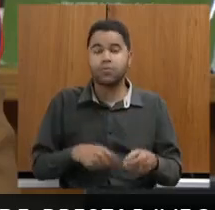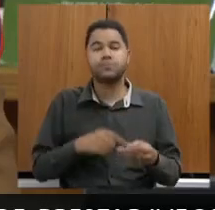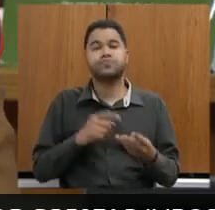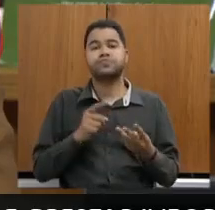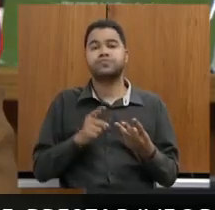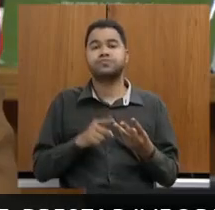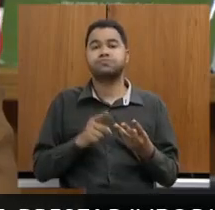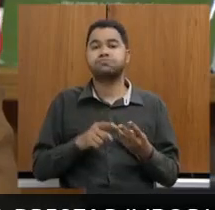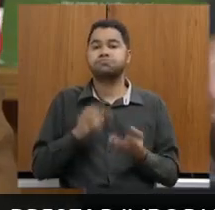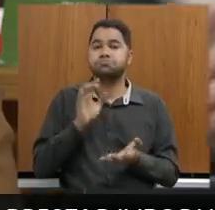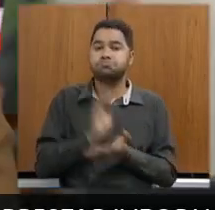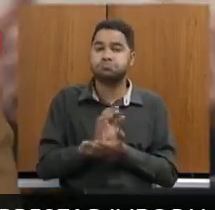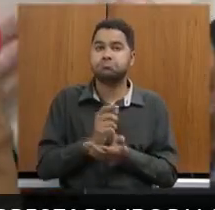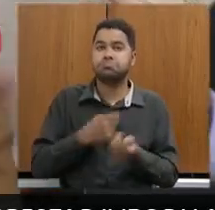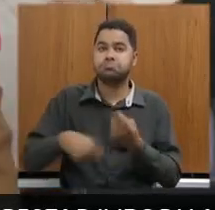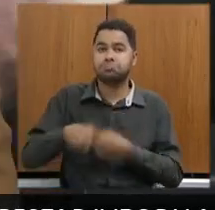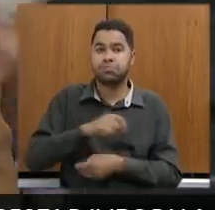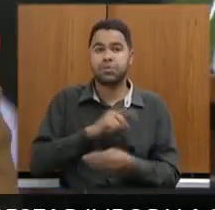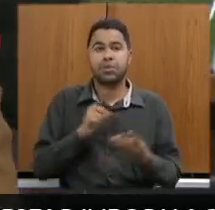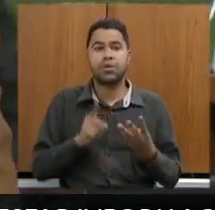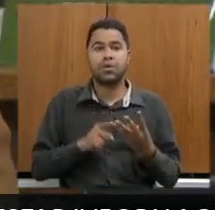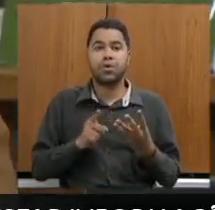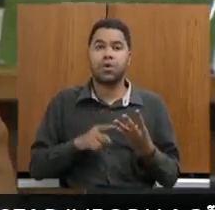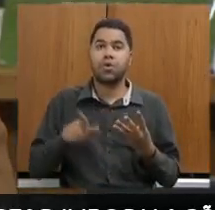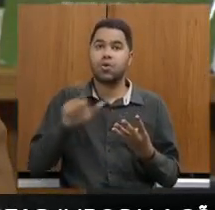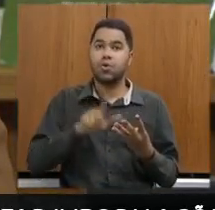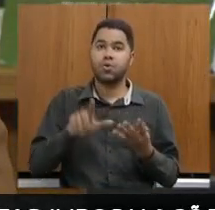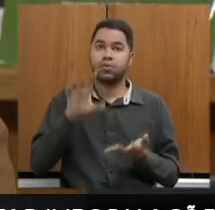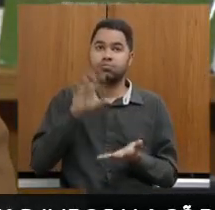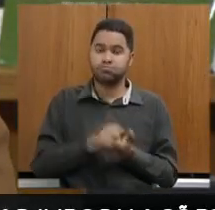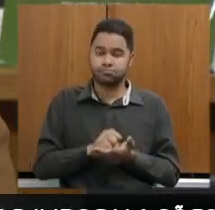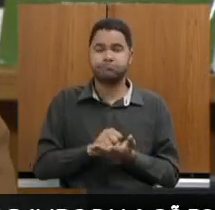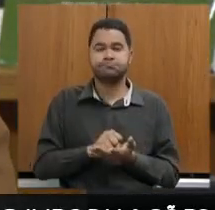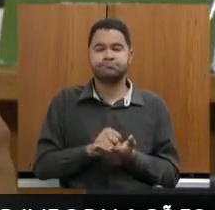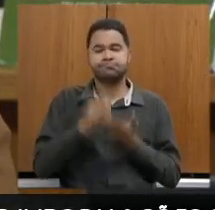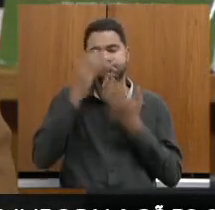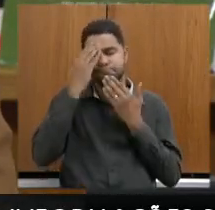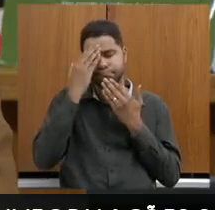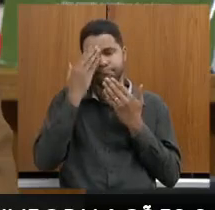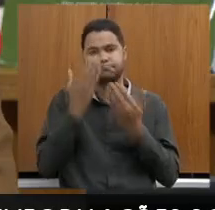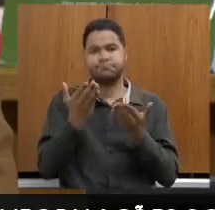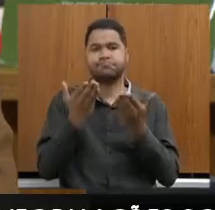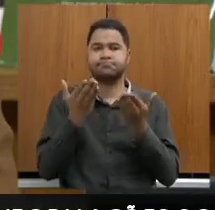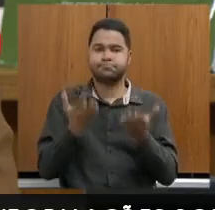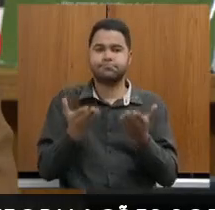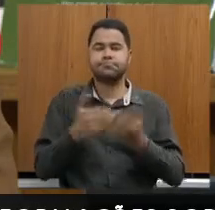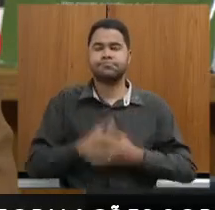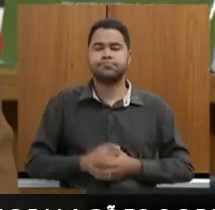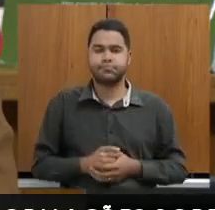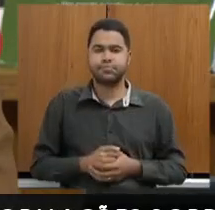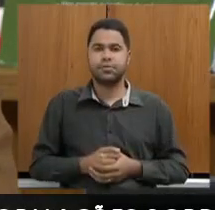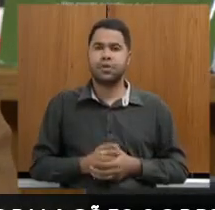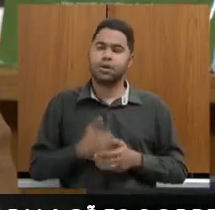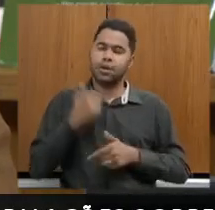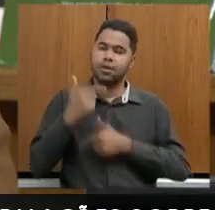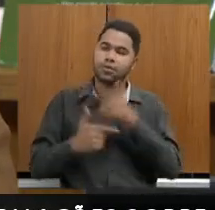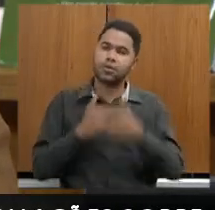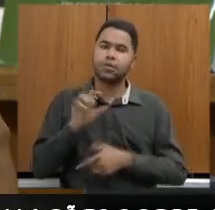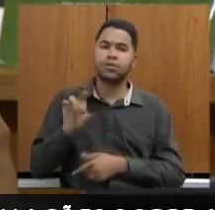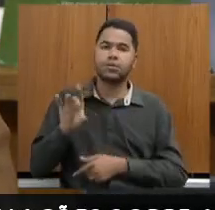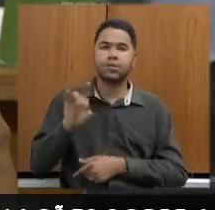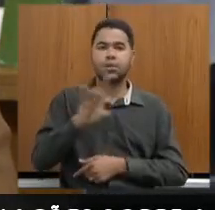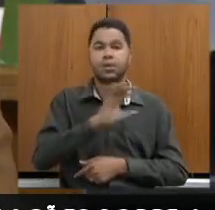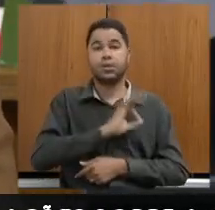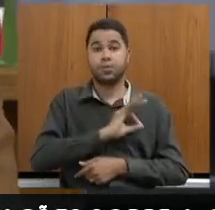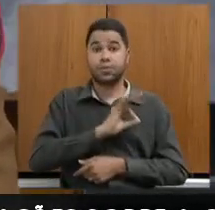na parte operacional na parte logística então o registro aqui minha minha gratidão que elas pela atuação de cada